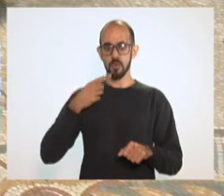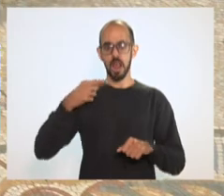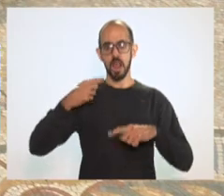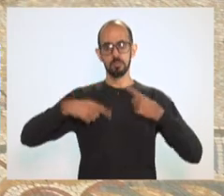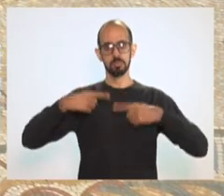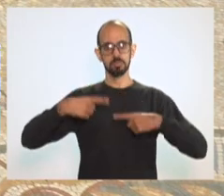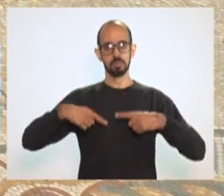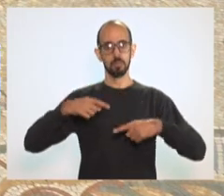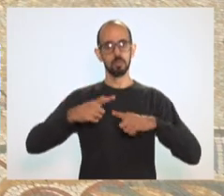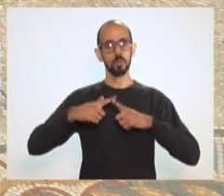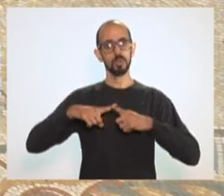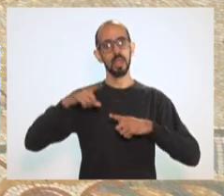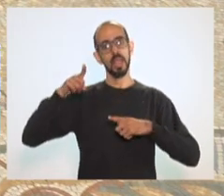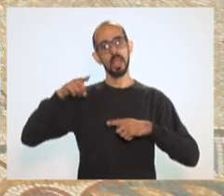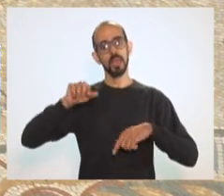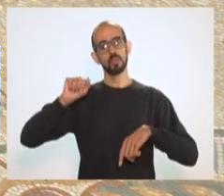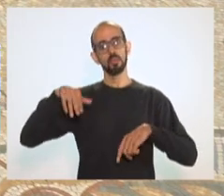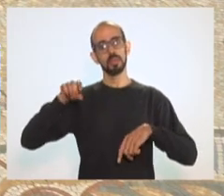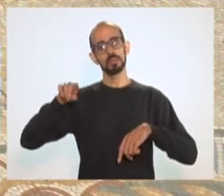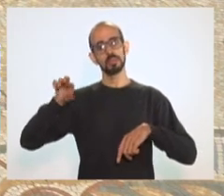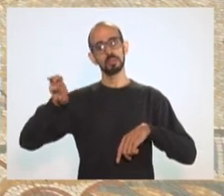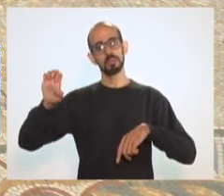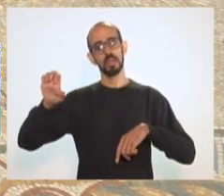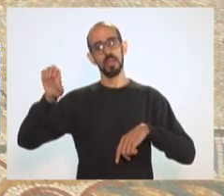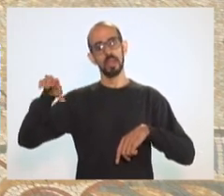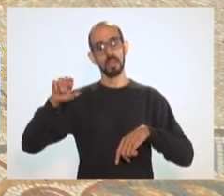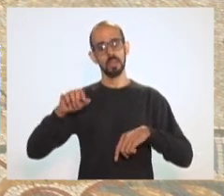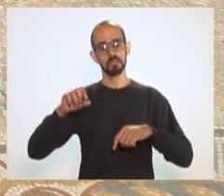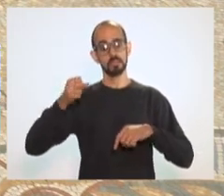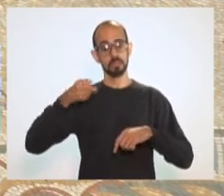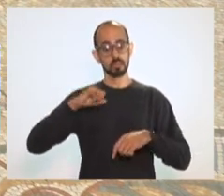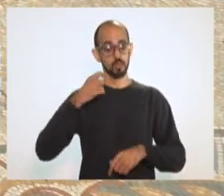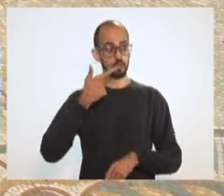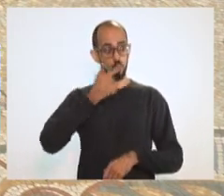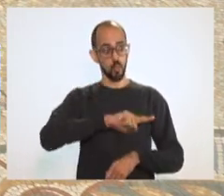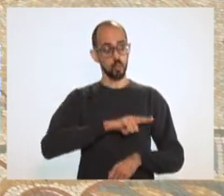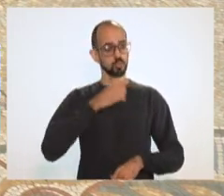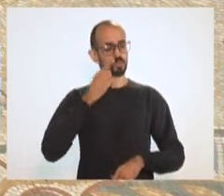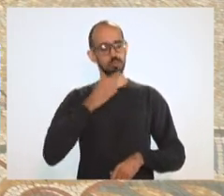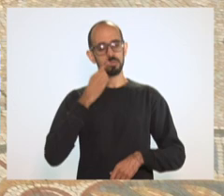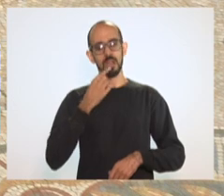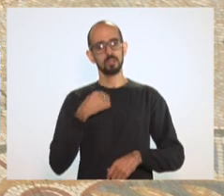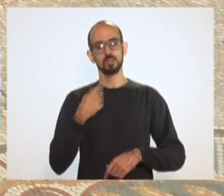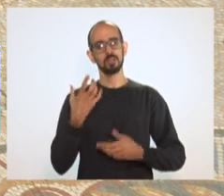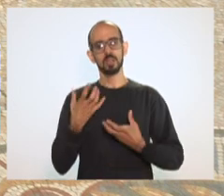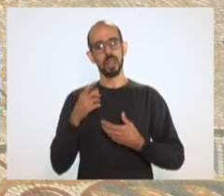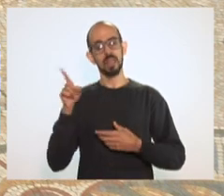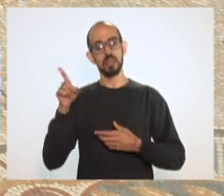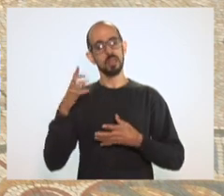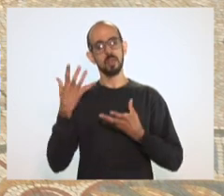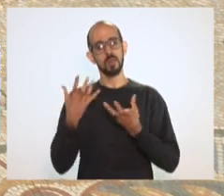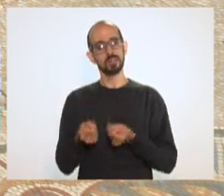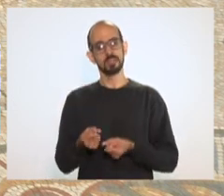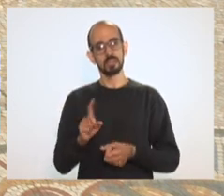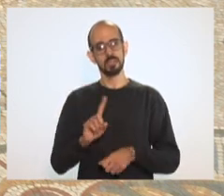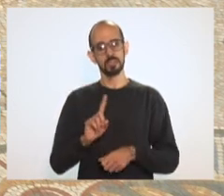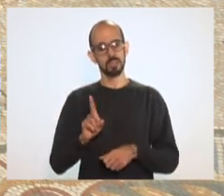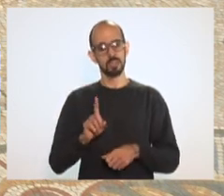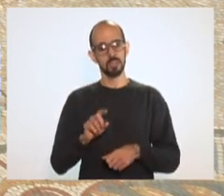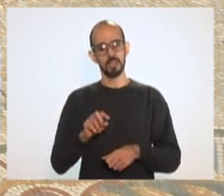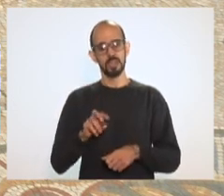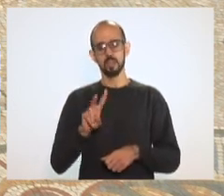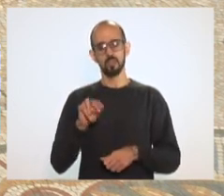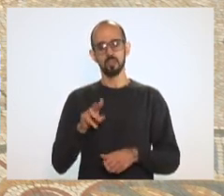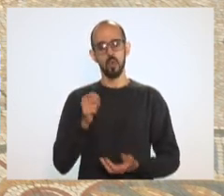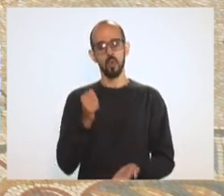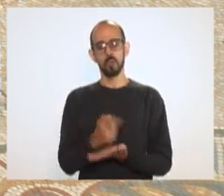Siciliano. Aí ele vai sancionar. Agora que é de outro deputado, ele veta. Assim como ele diz, ah, não vou comprar vacina para não contrariar